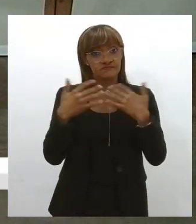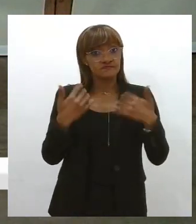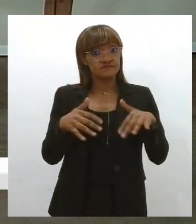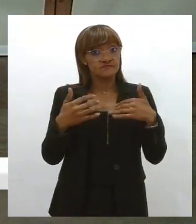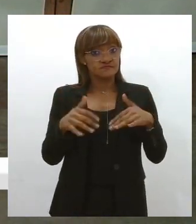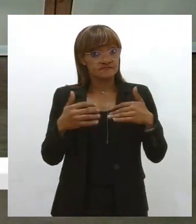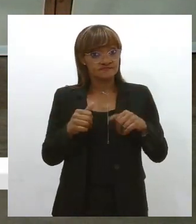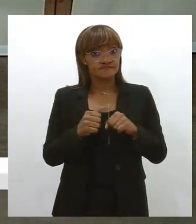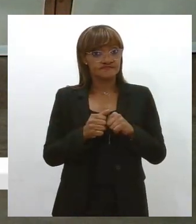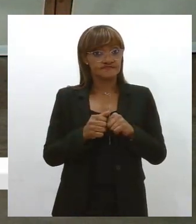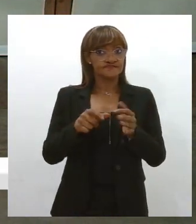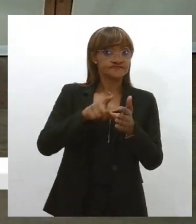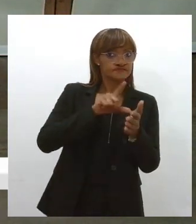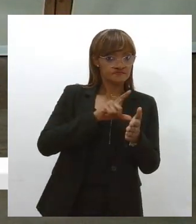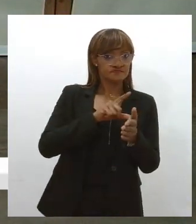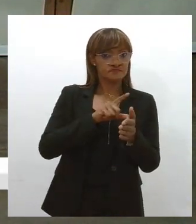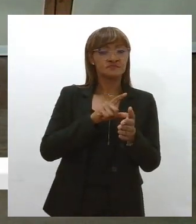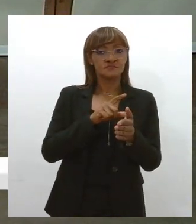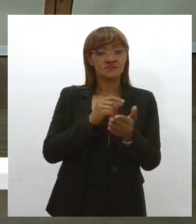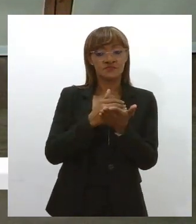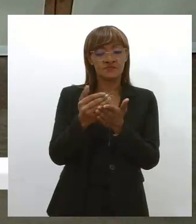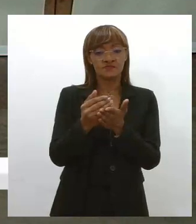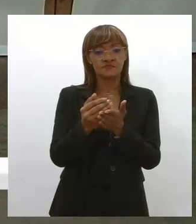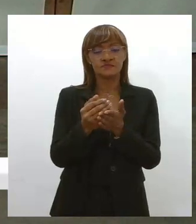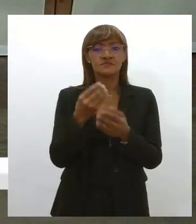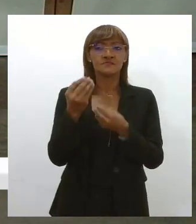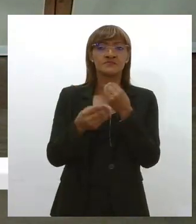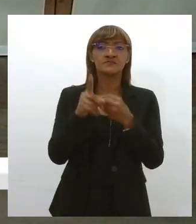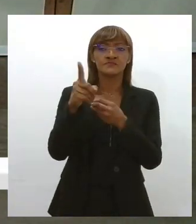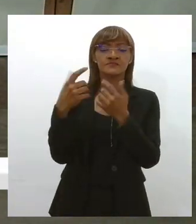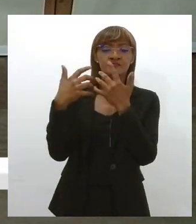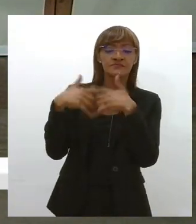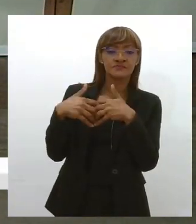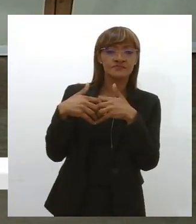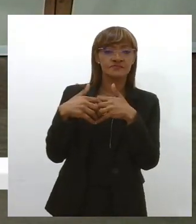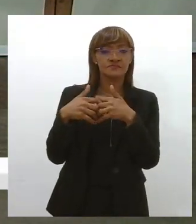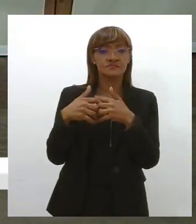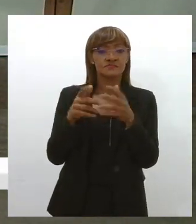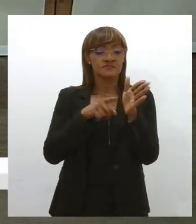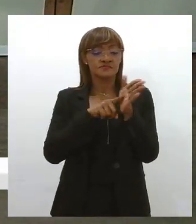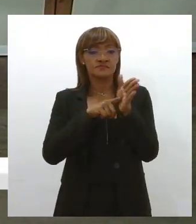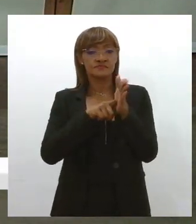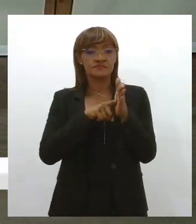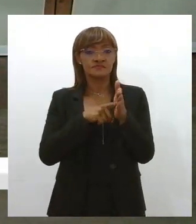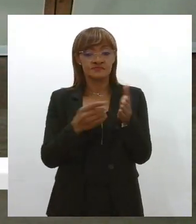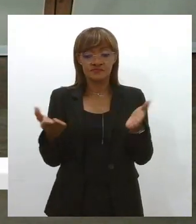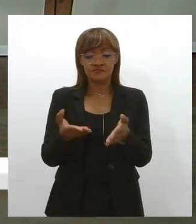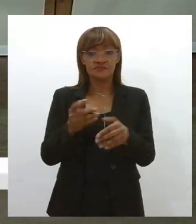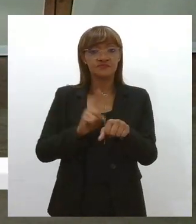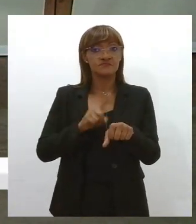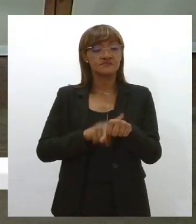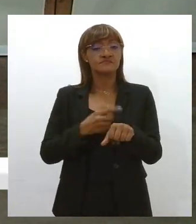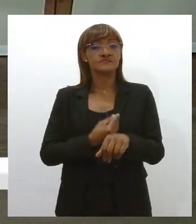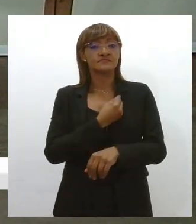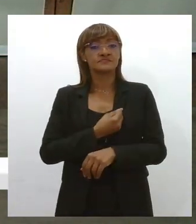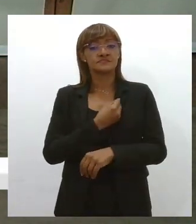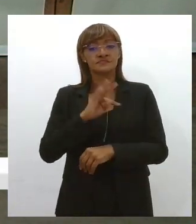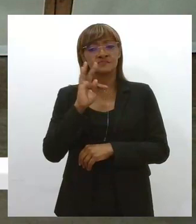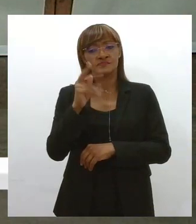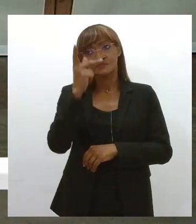como no momento em que tudo começou. Que reflexões você faz entre esse estudo e esse momento, né, que todas as pessoas